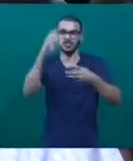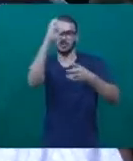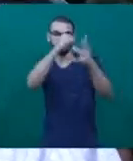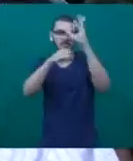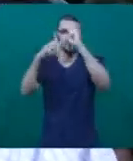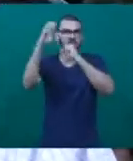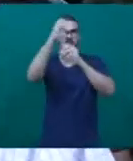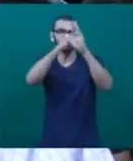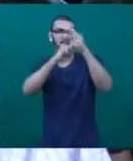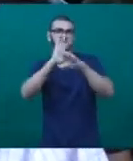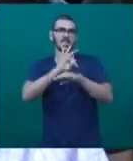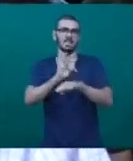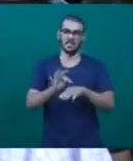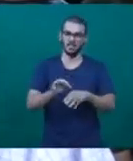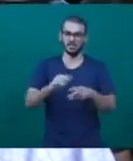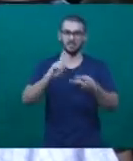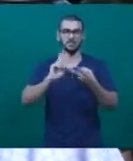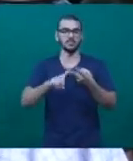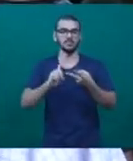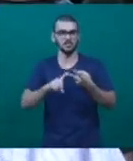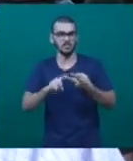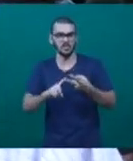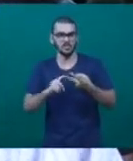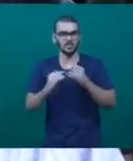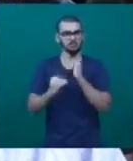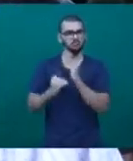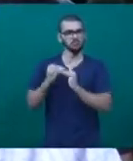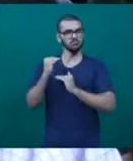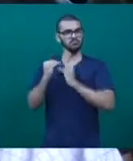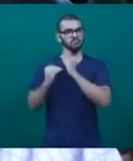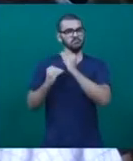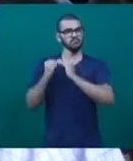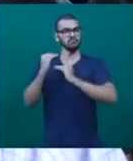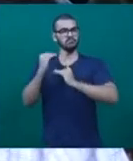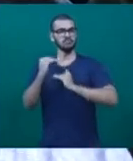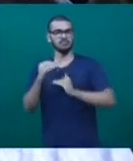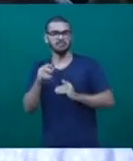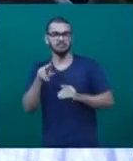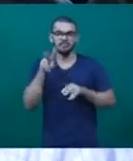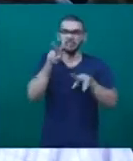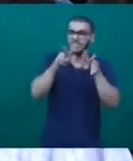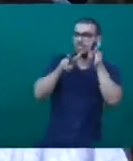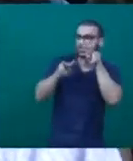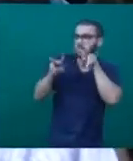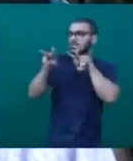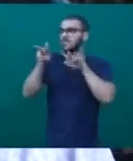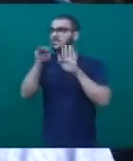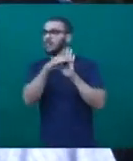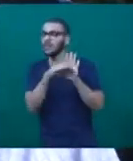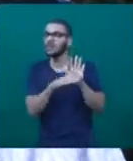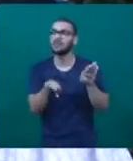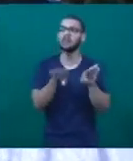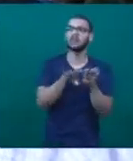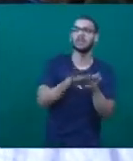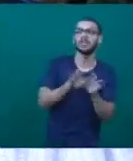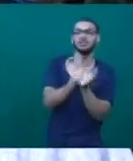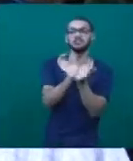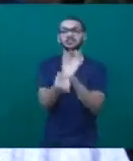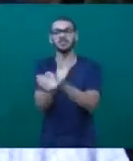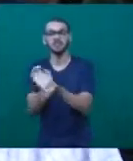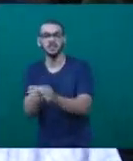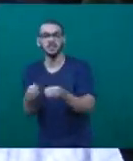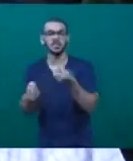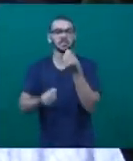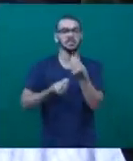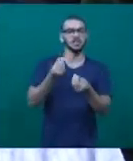conhecimento técnico, que é a primeira parte. Segunda, desenvoltura dentro do parque de trabalho, observando normas de segurança, manuseio de equipamentos, como